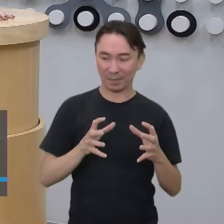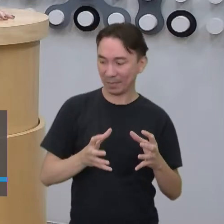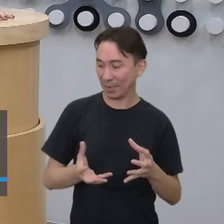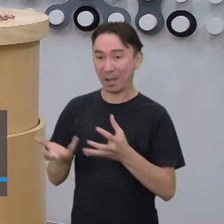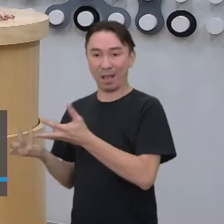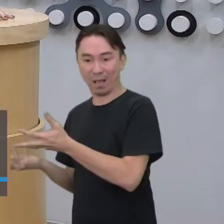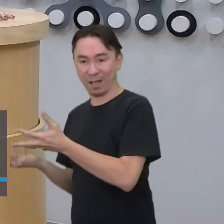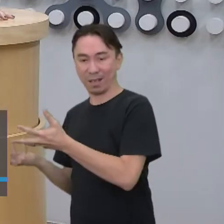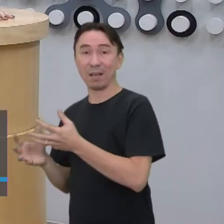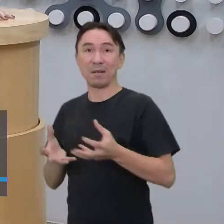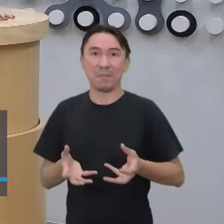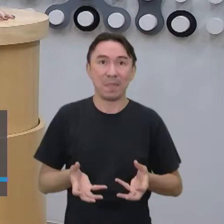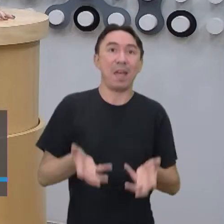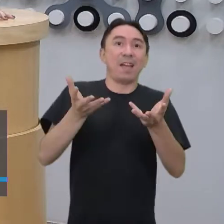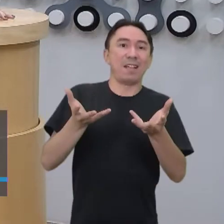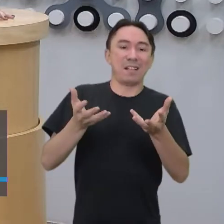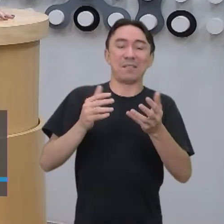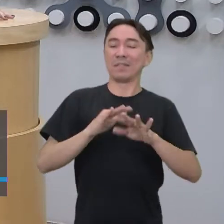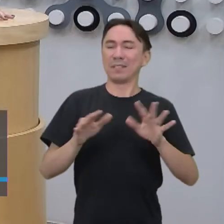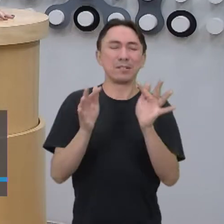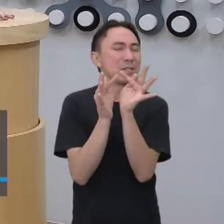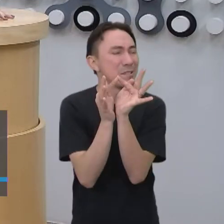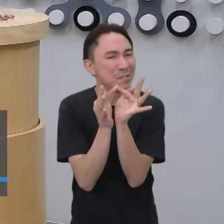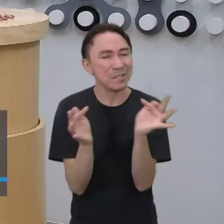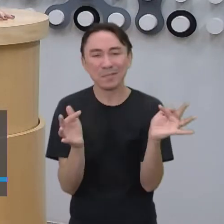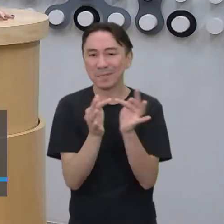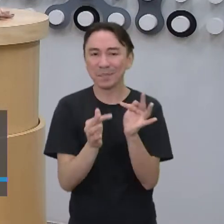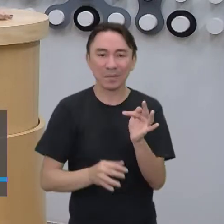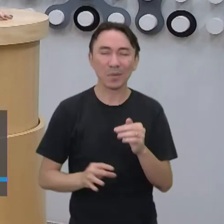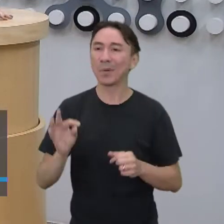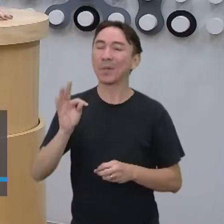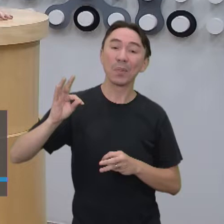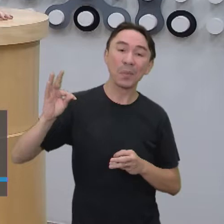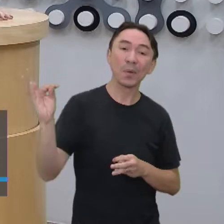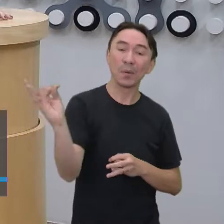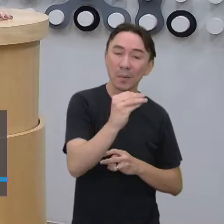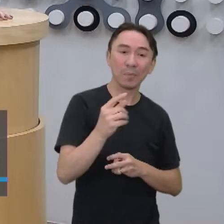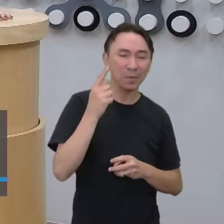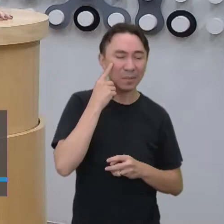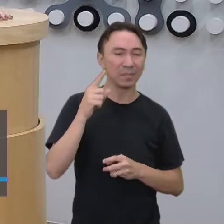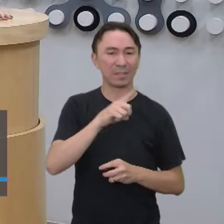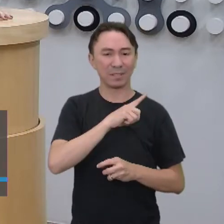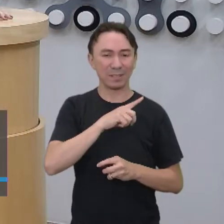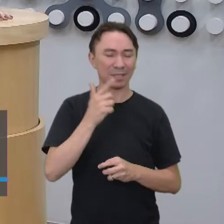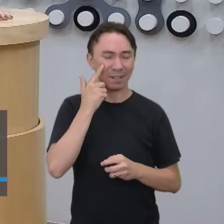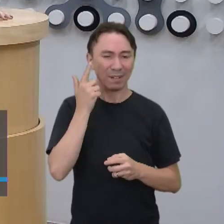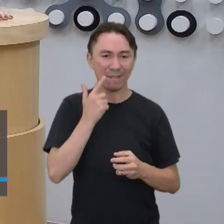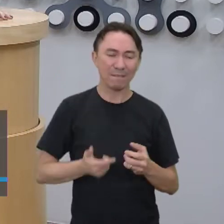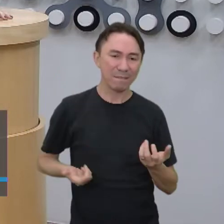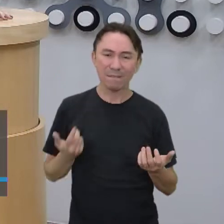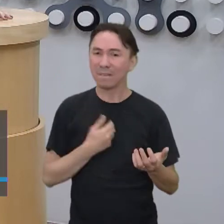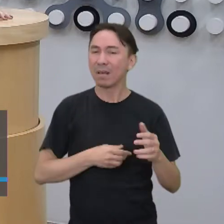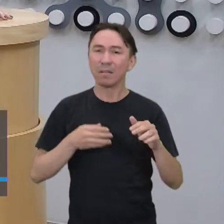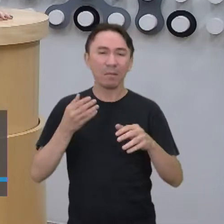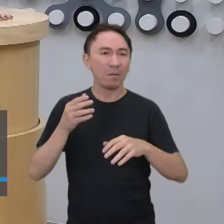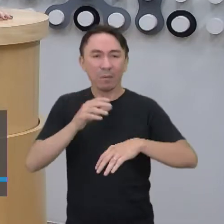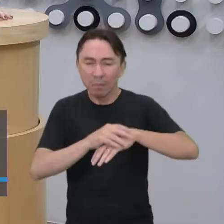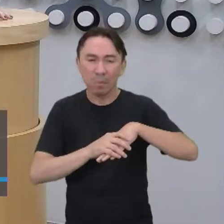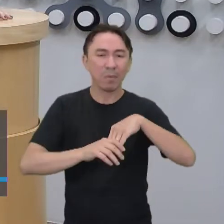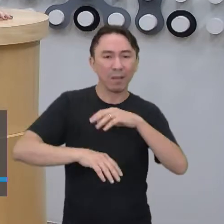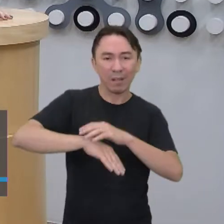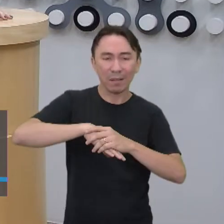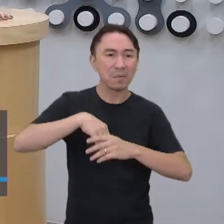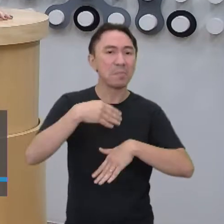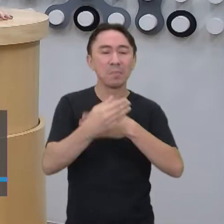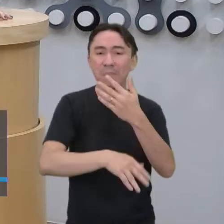frente. Exato. Joga pra frente. Todo mundo foi se envolvendo naquilo e ficou fácil. Eu acho que é isso que quer falar, né? Exato. Você, ao invés de